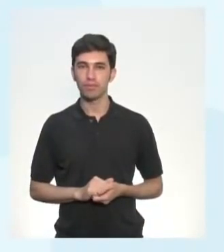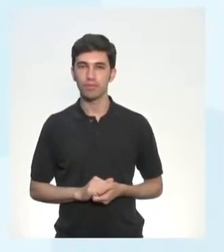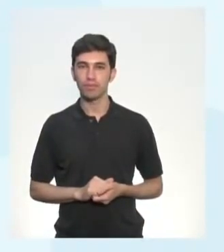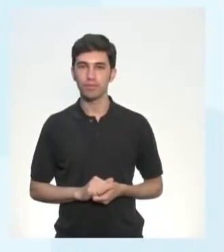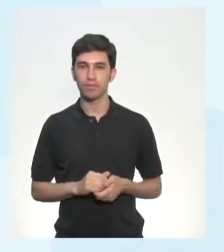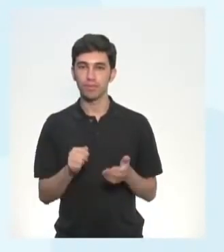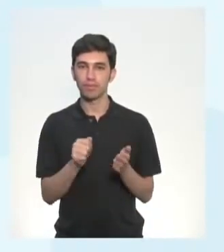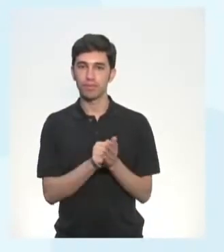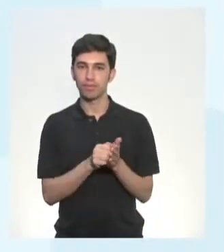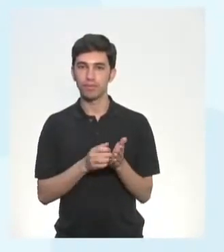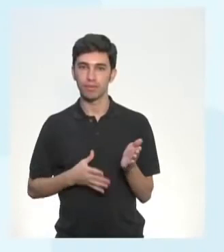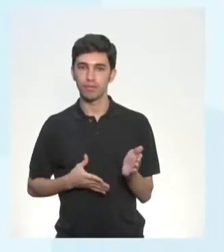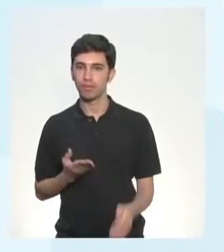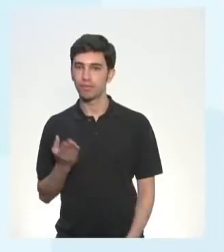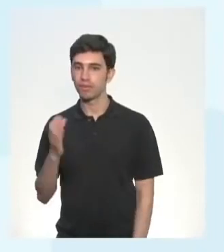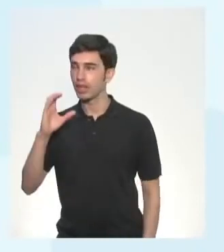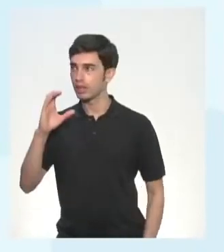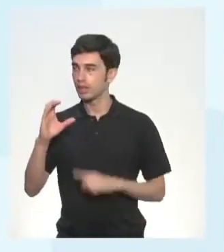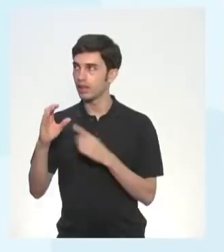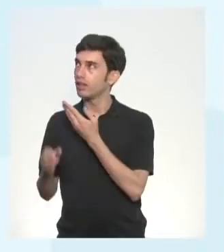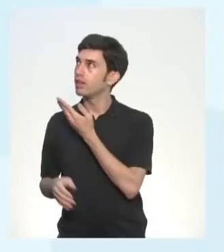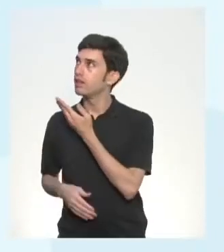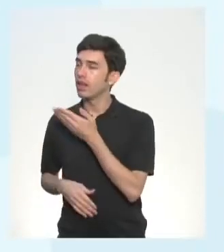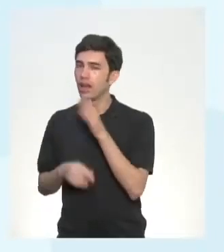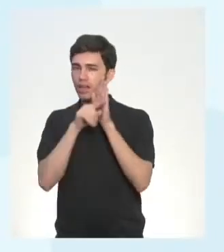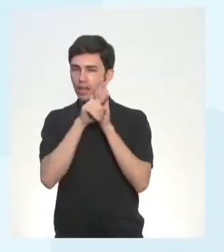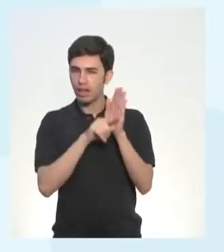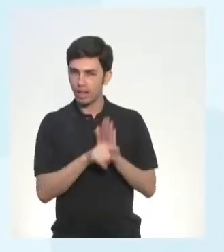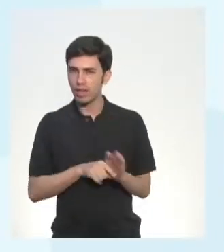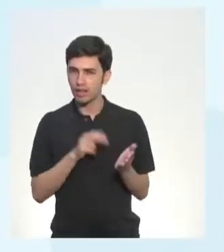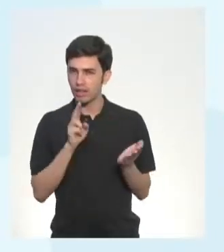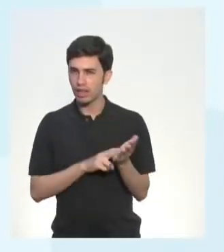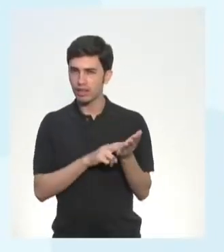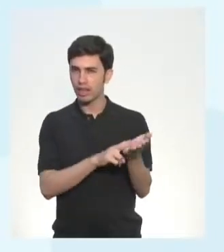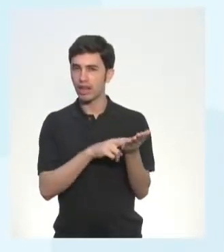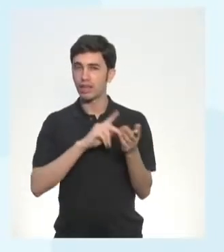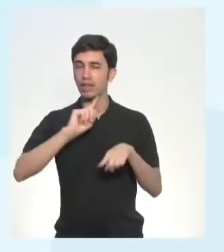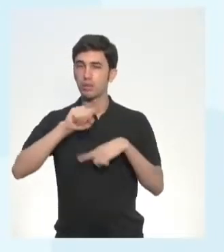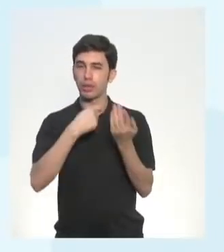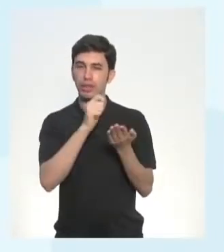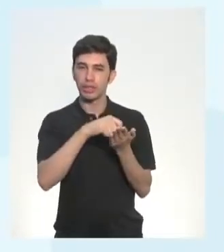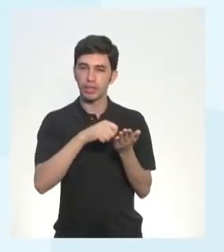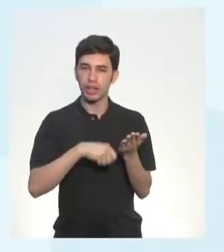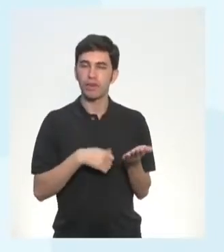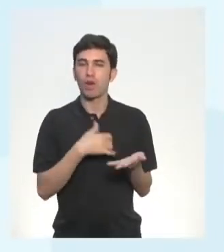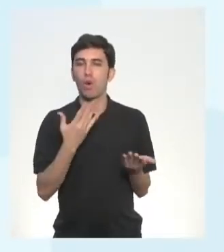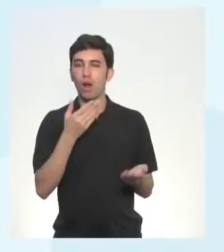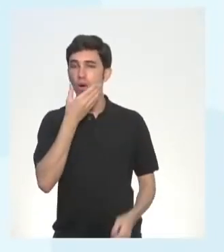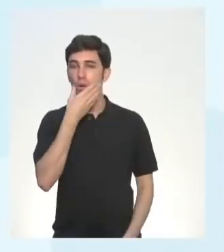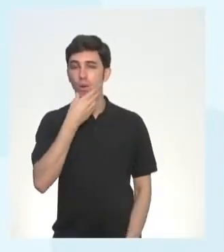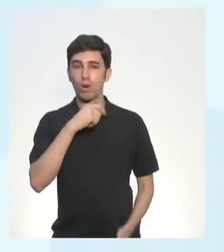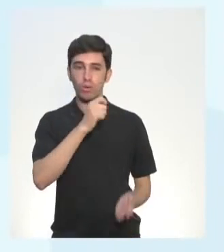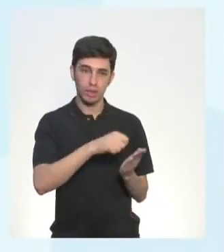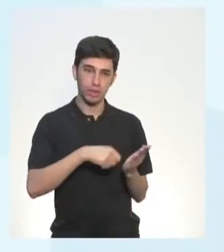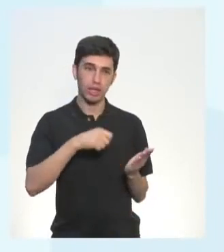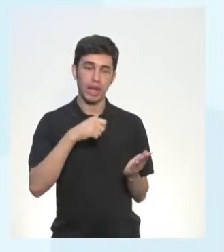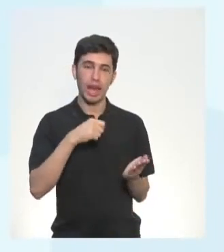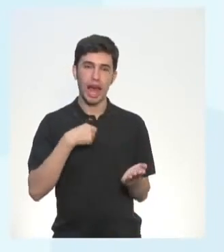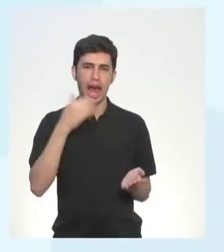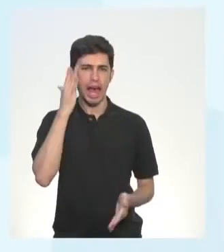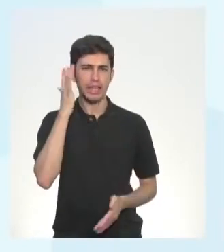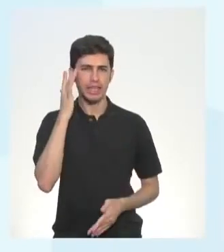atividade. Analise as cartas e depois escreva em qual delas o autor acha que tem direito ao que